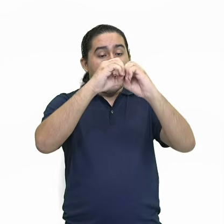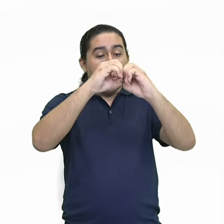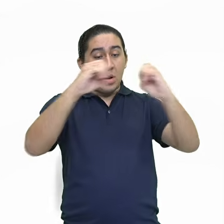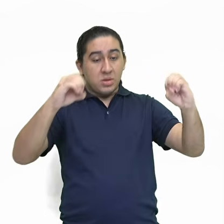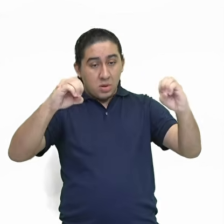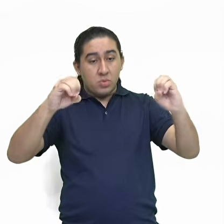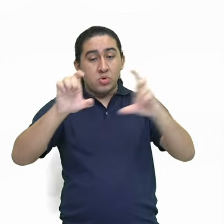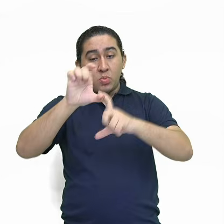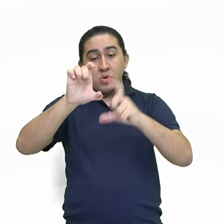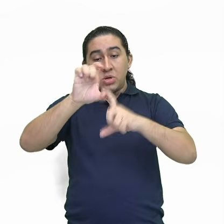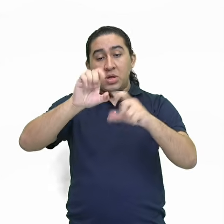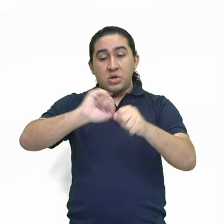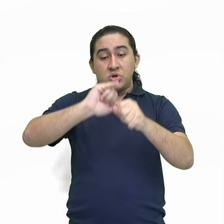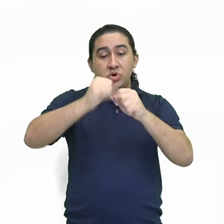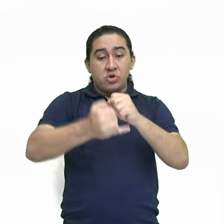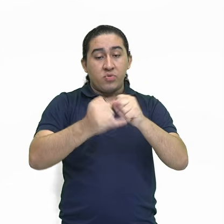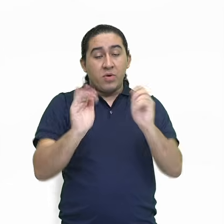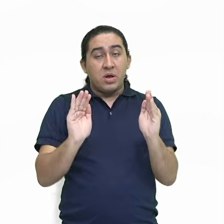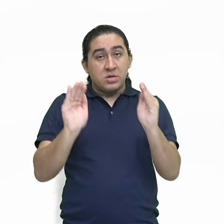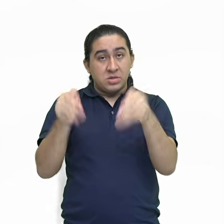adjetiva restritiva.